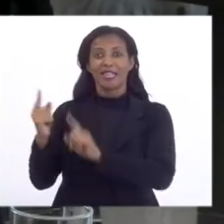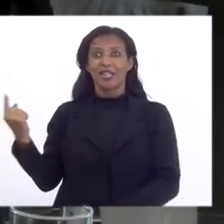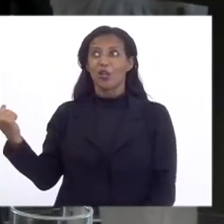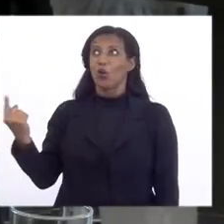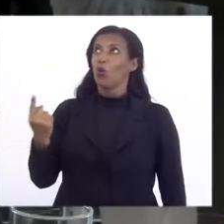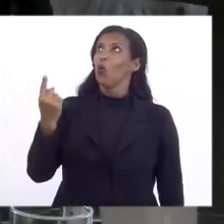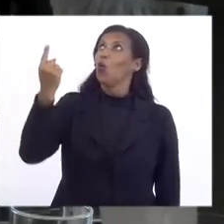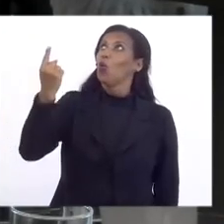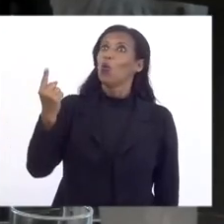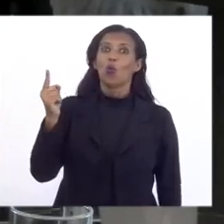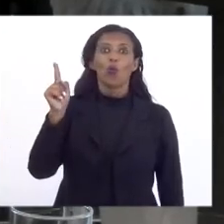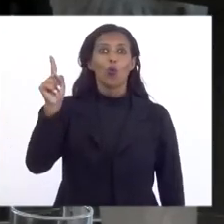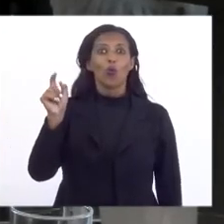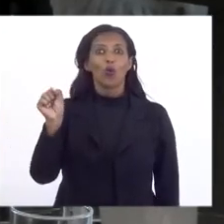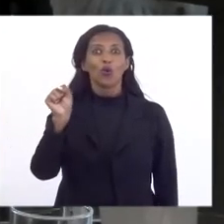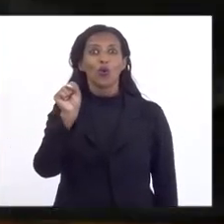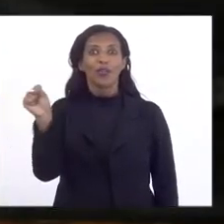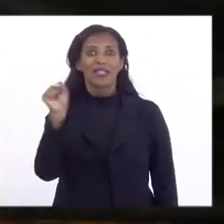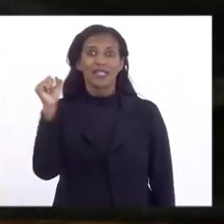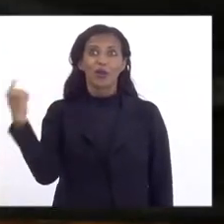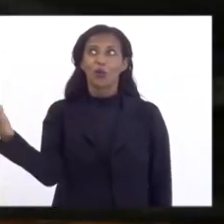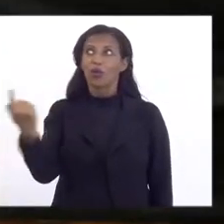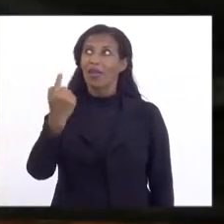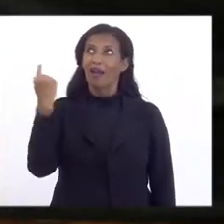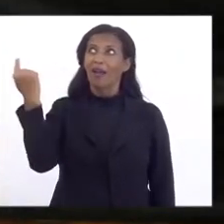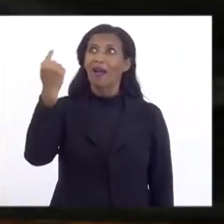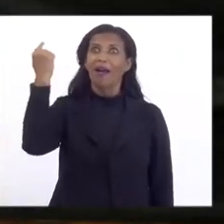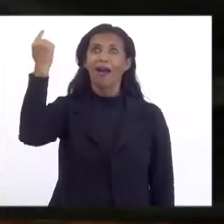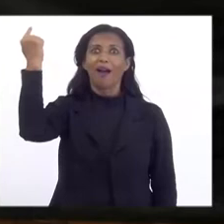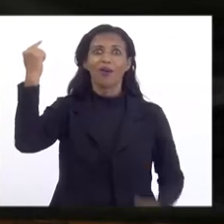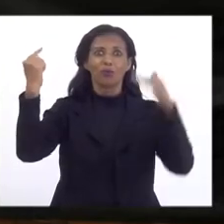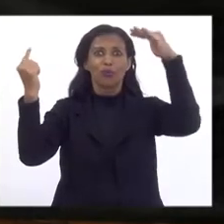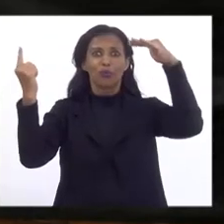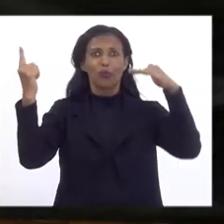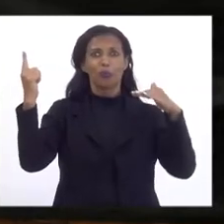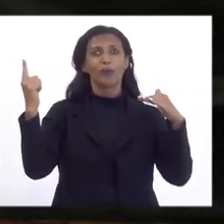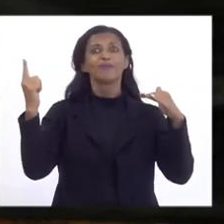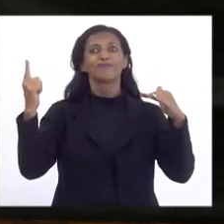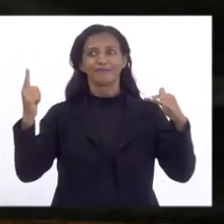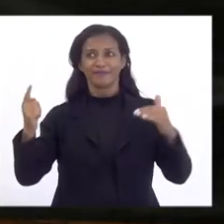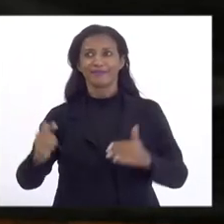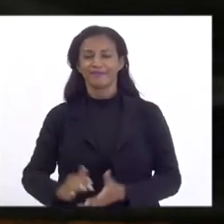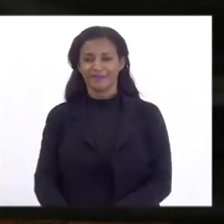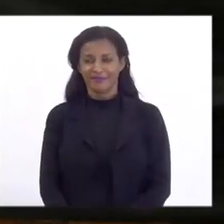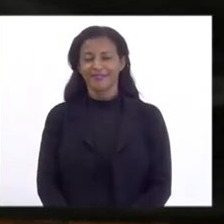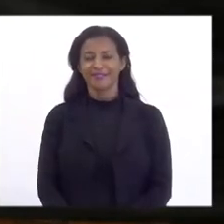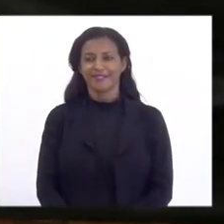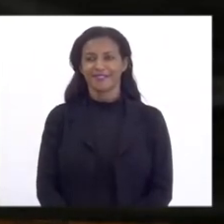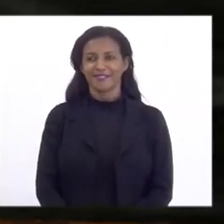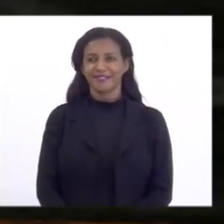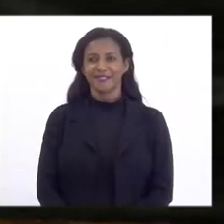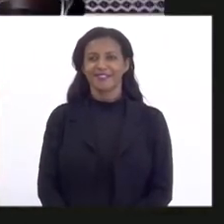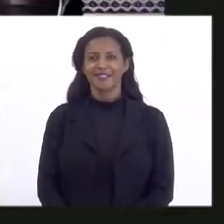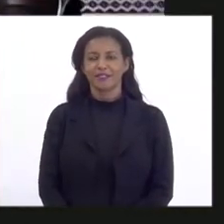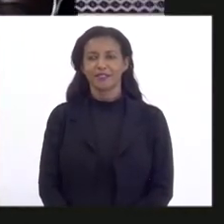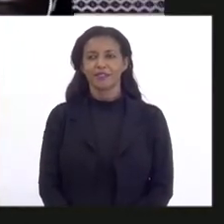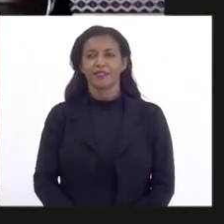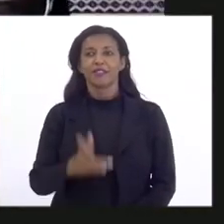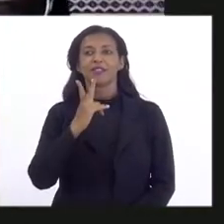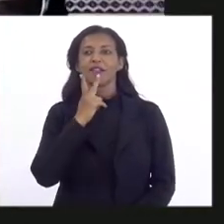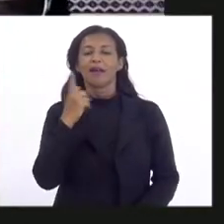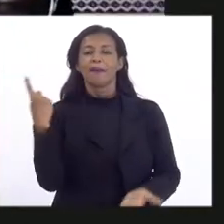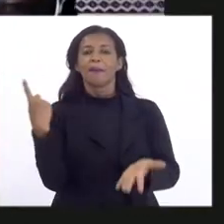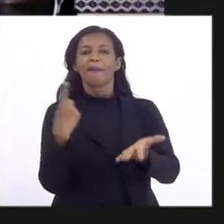a única diferença. Salva as outras, né, mano? Tem muita diferença. Eu queria que ficasse registrado em